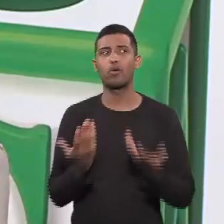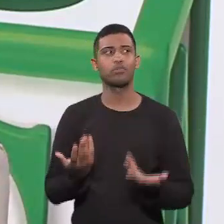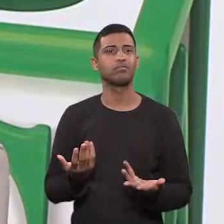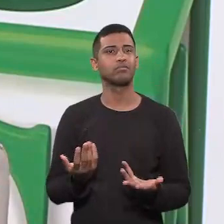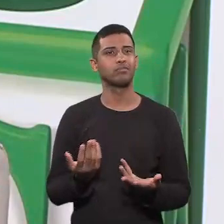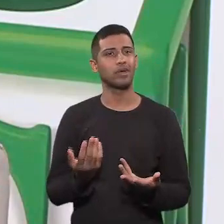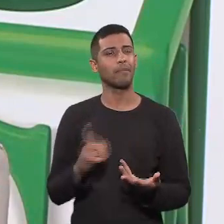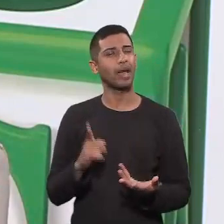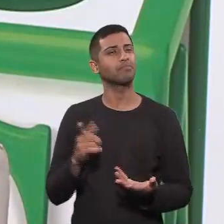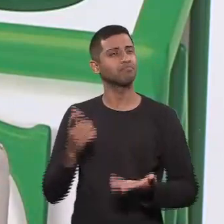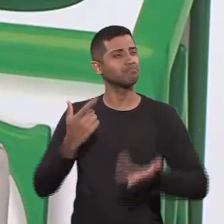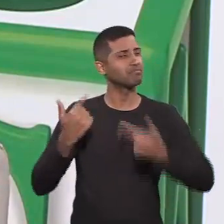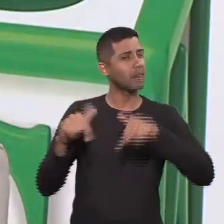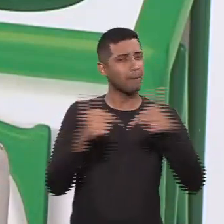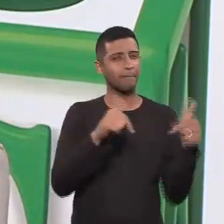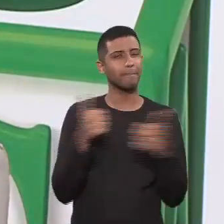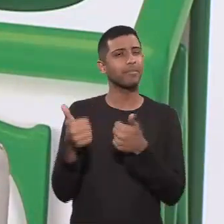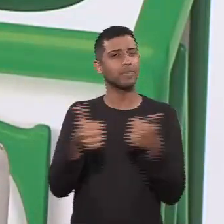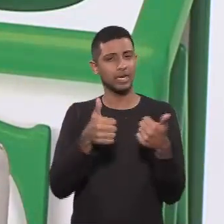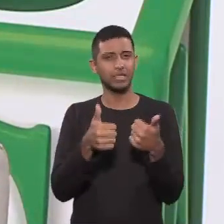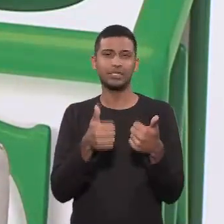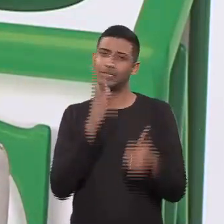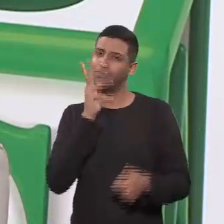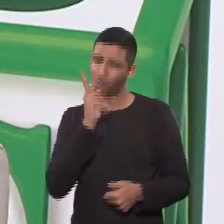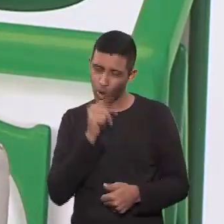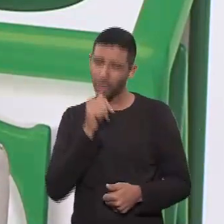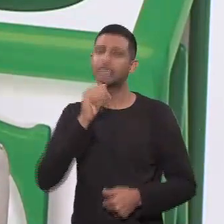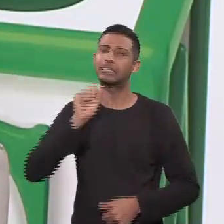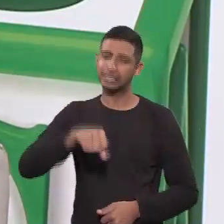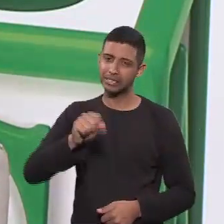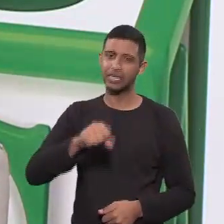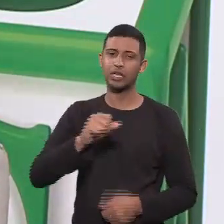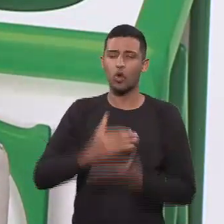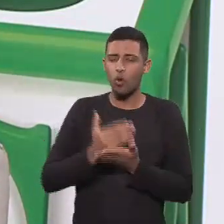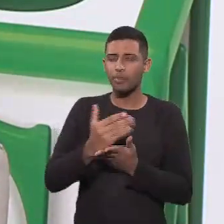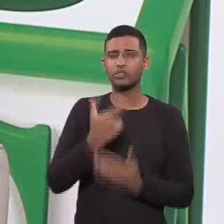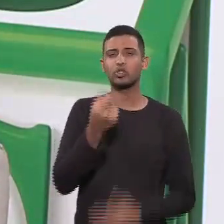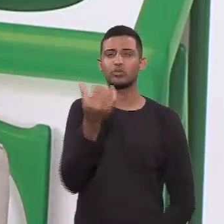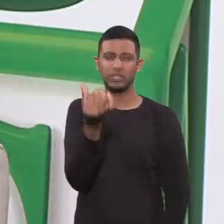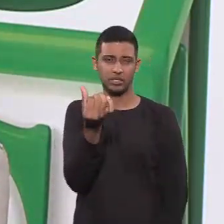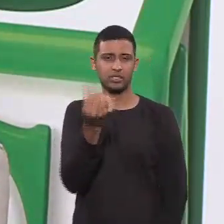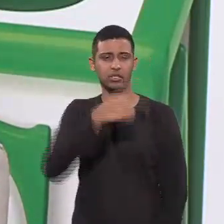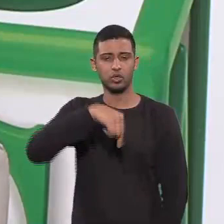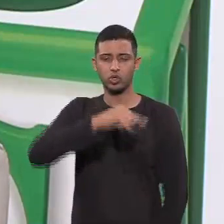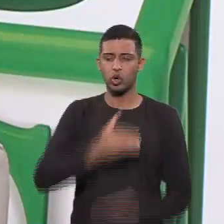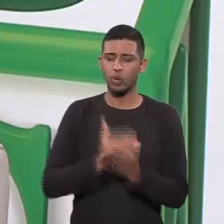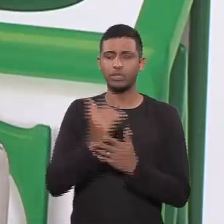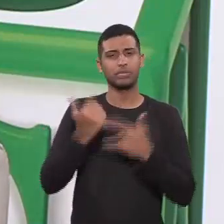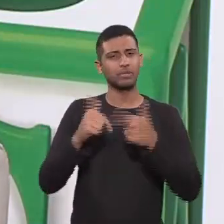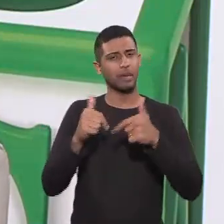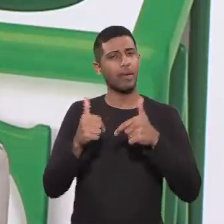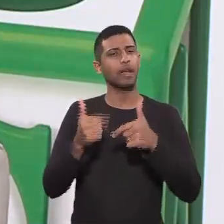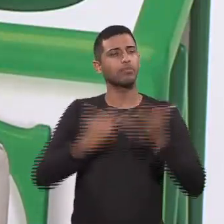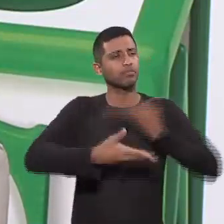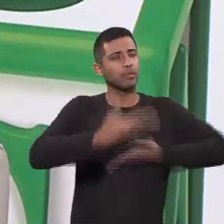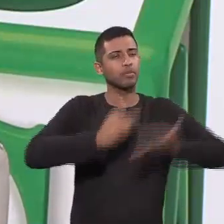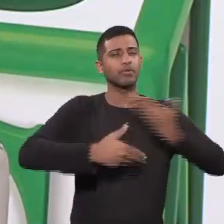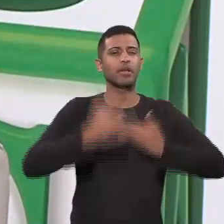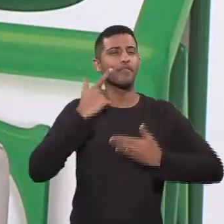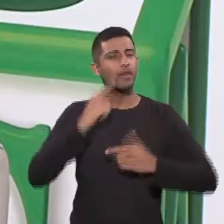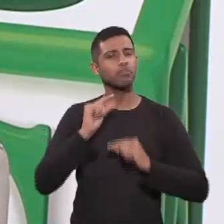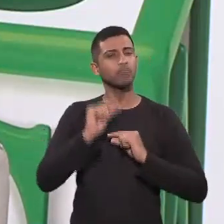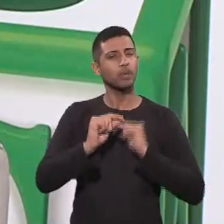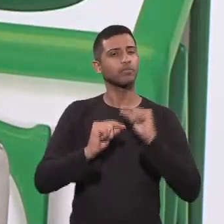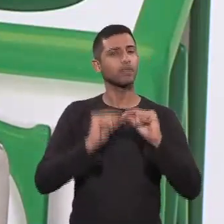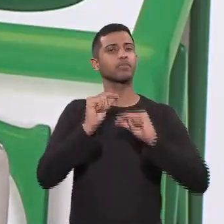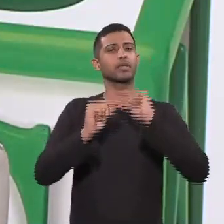sendo um trabalho bem legal, a gente está conseguindo, é de formiguinha, começou em 2016, que nós começamos a fazer esse trabalho. Então, devagar,